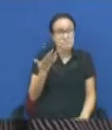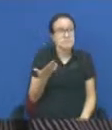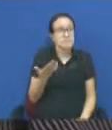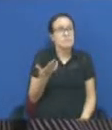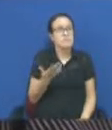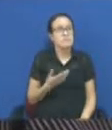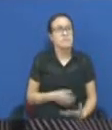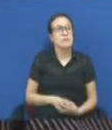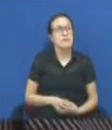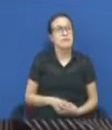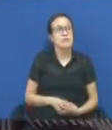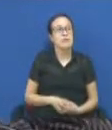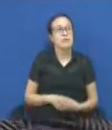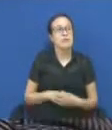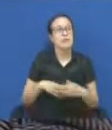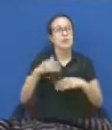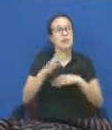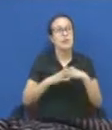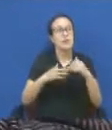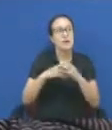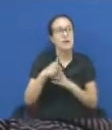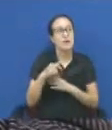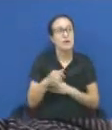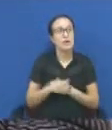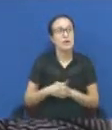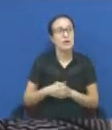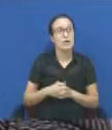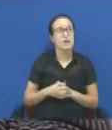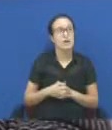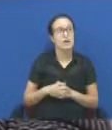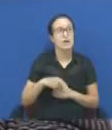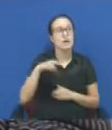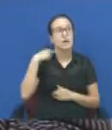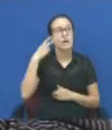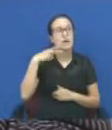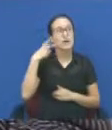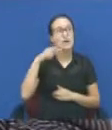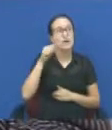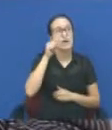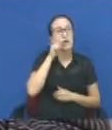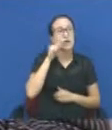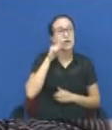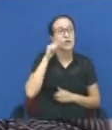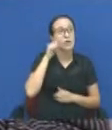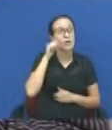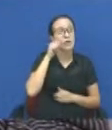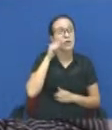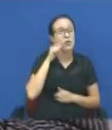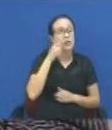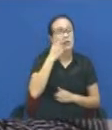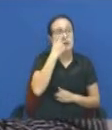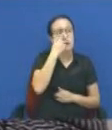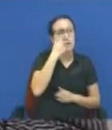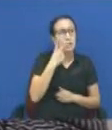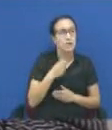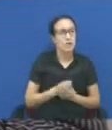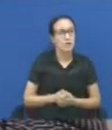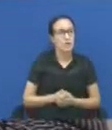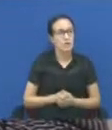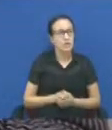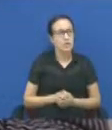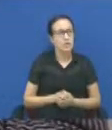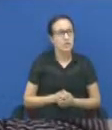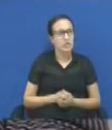André, né, que fez brincadeira com a vida e com as pessoas que ficaram vivas, com aqueles que morreram naquela